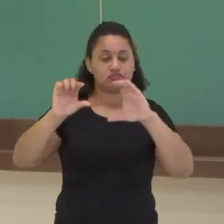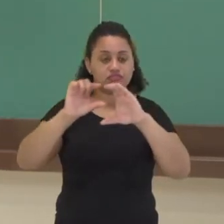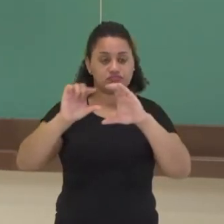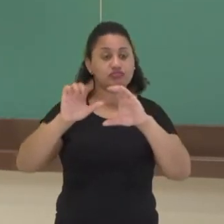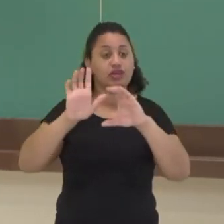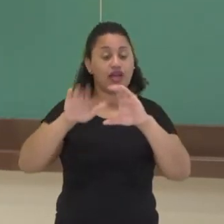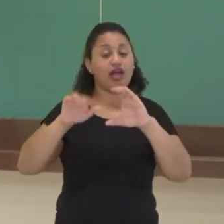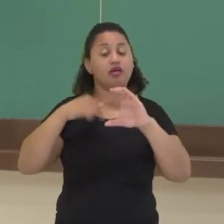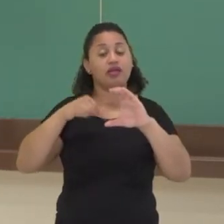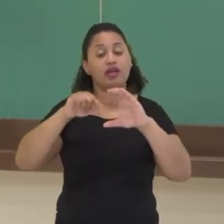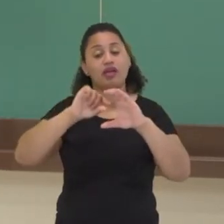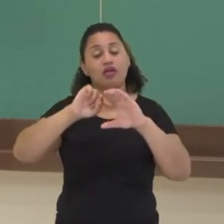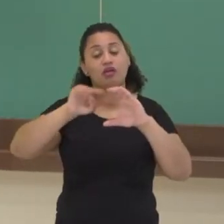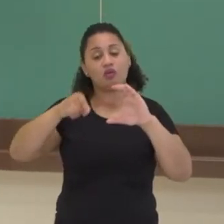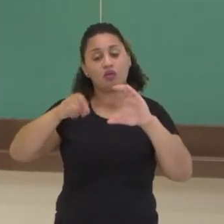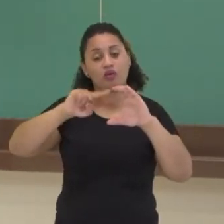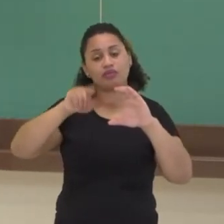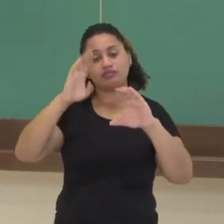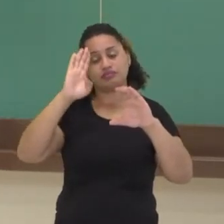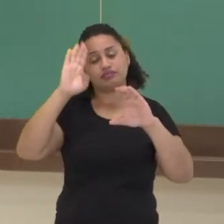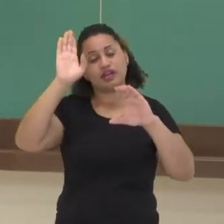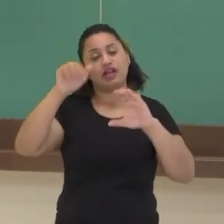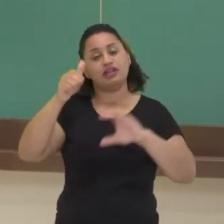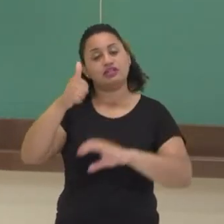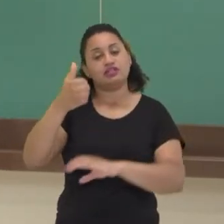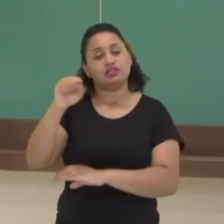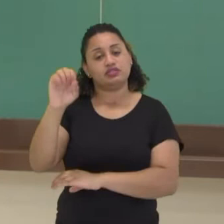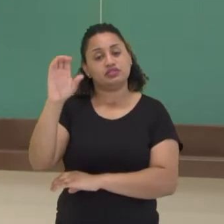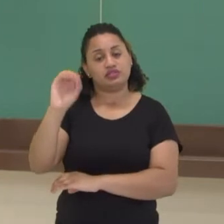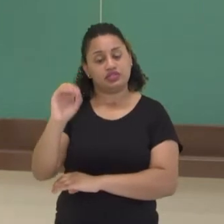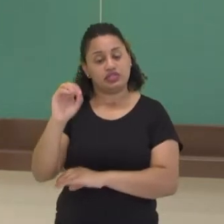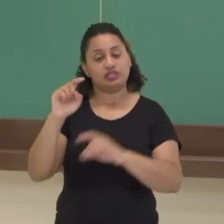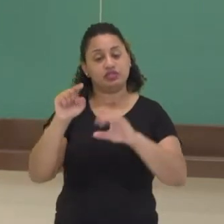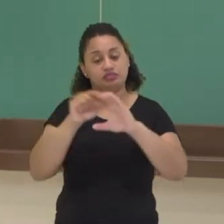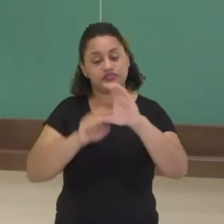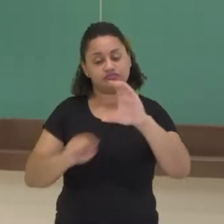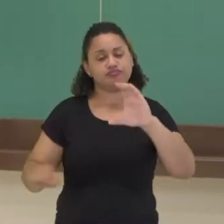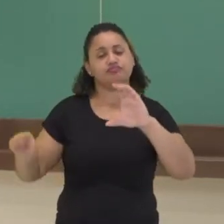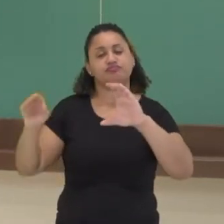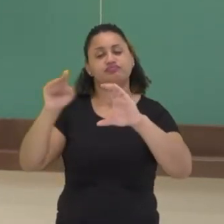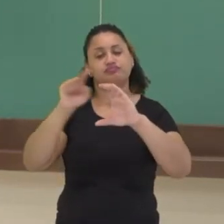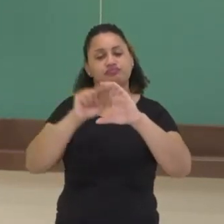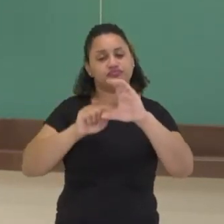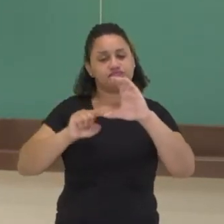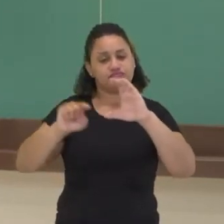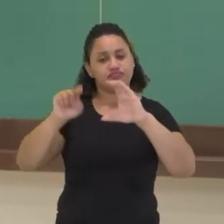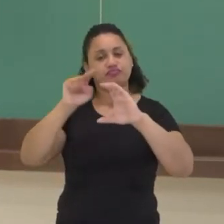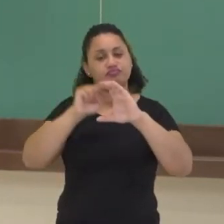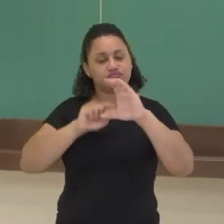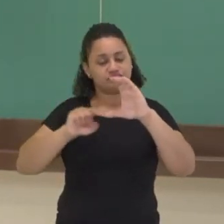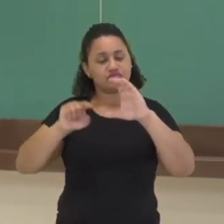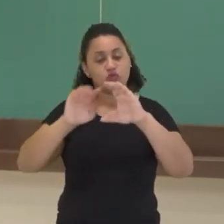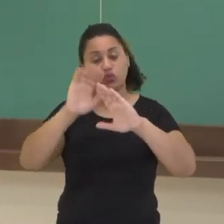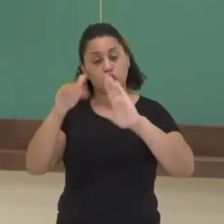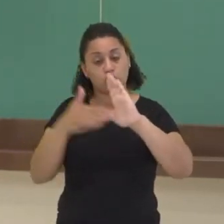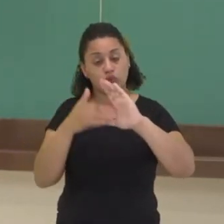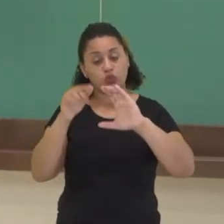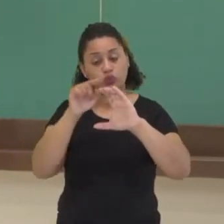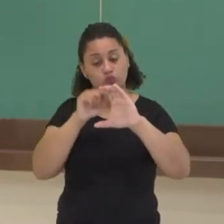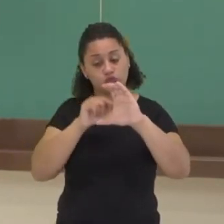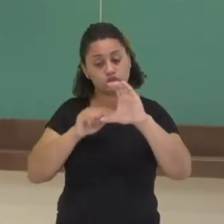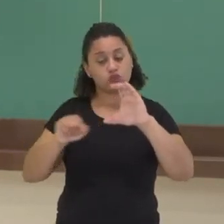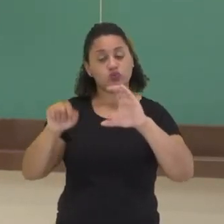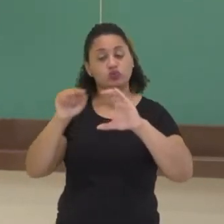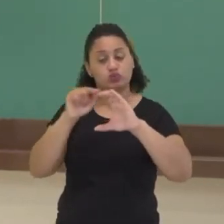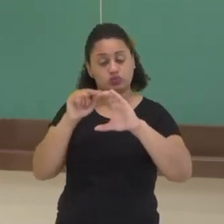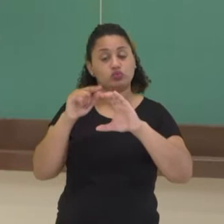é 180 graus. Porque, como eu acabei de falar, a área total, aliás, os ângulos totais